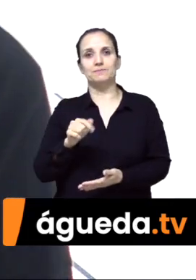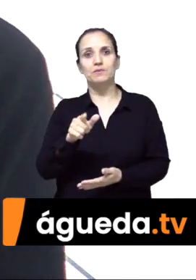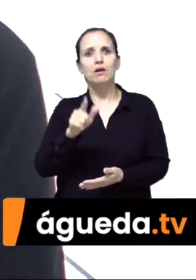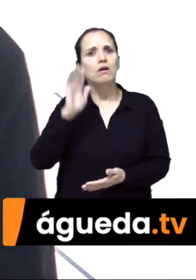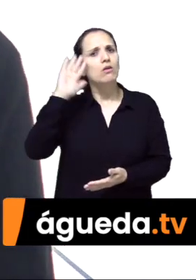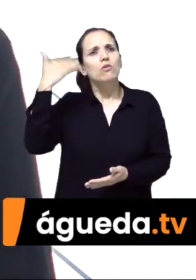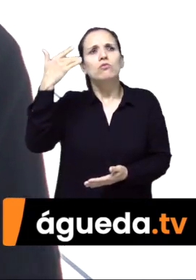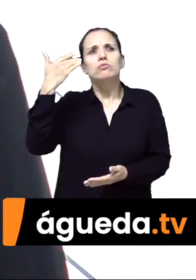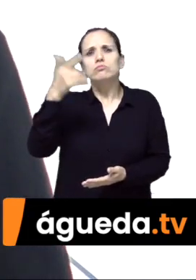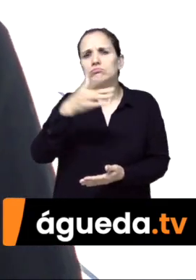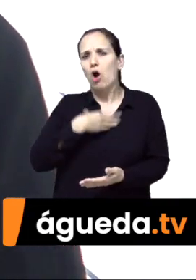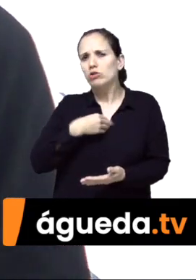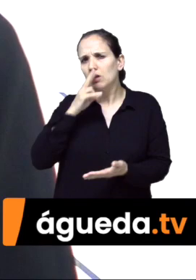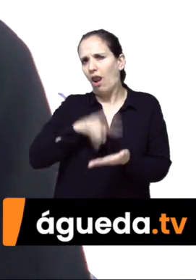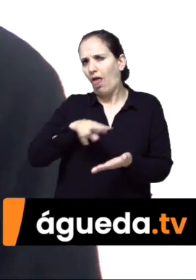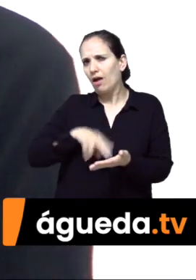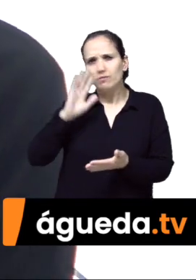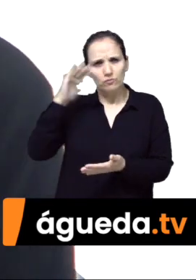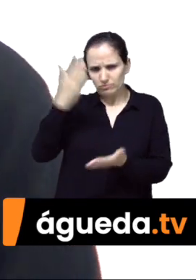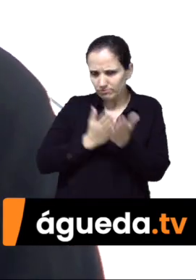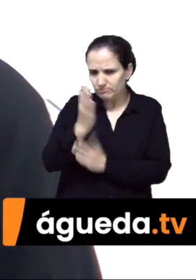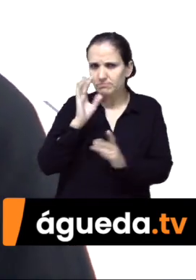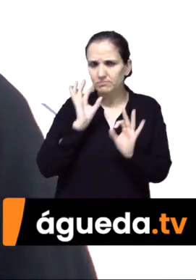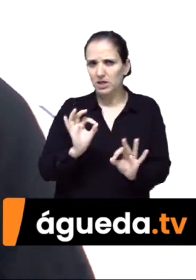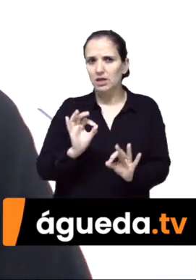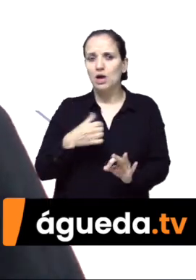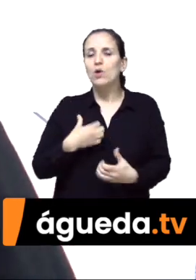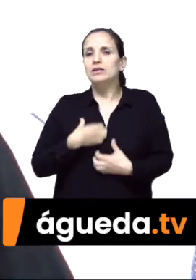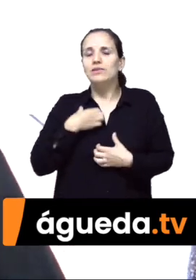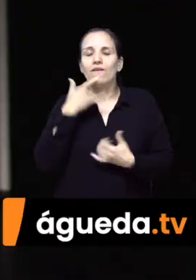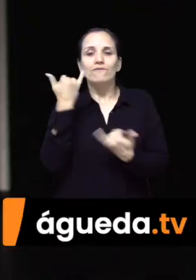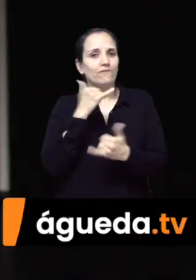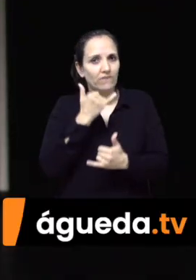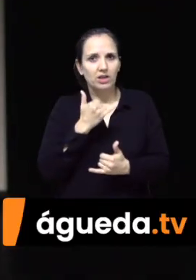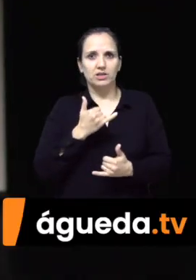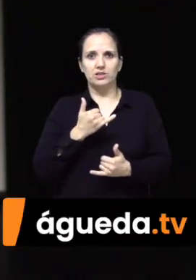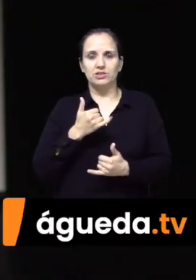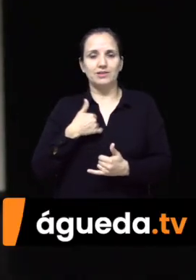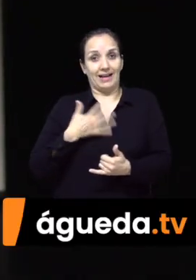depois não vou representar o meu ano da minha escola, eu estou muito feliz.